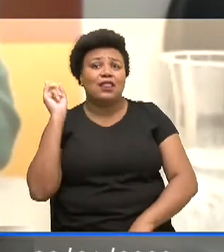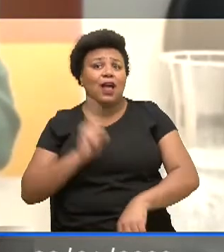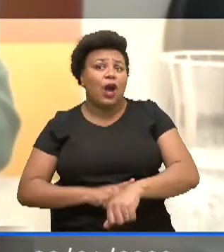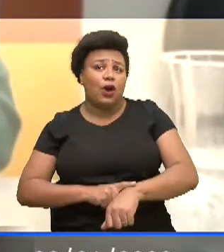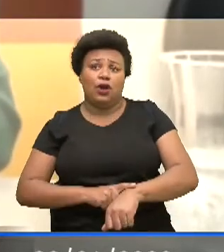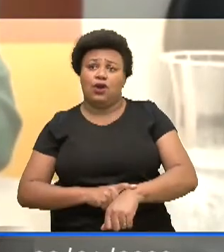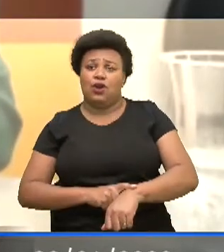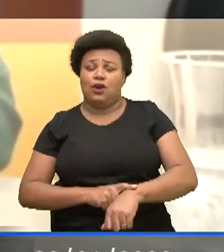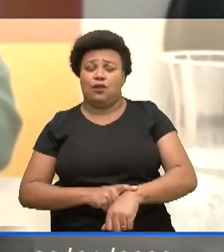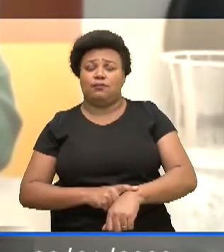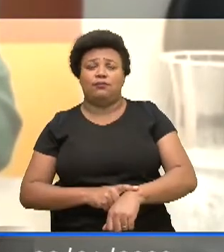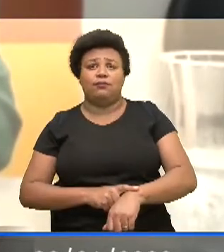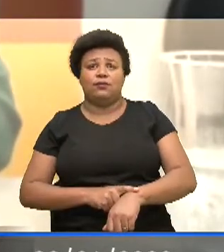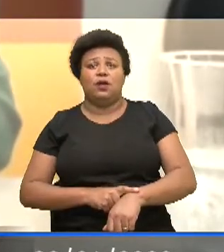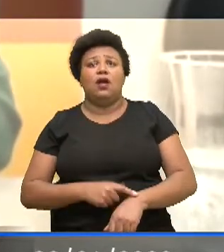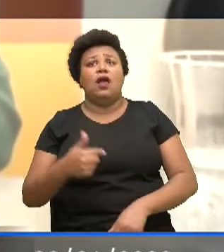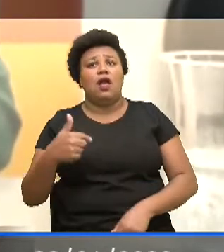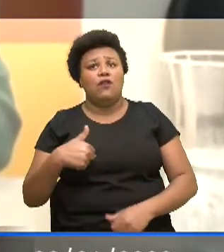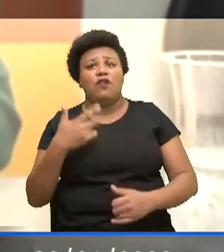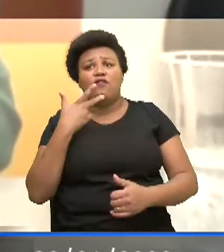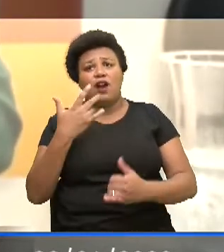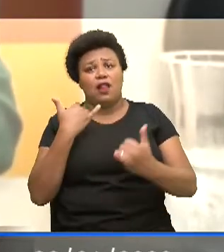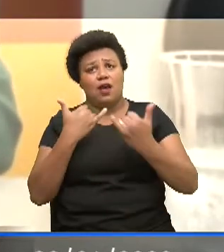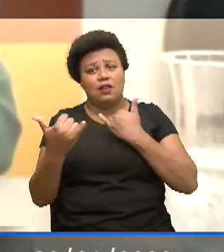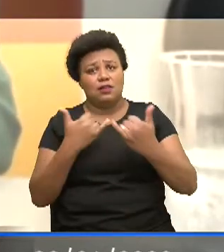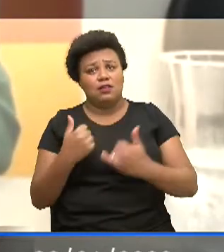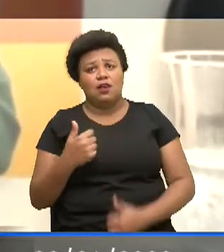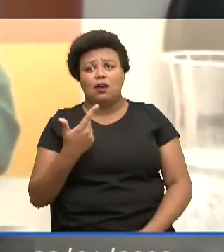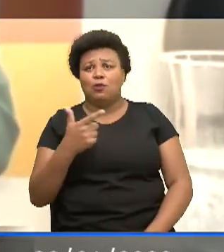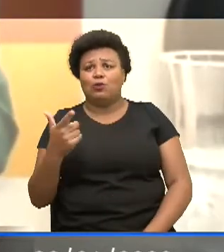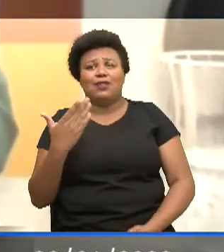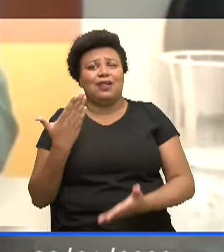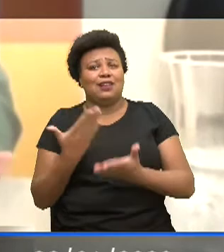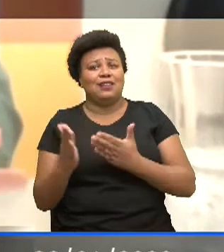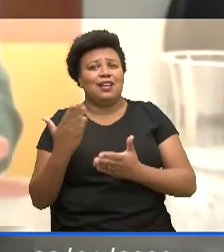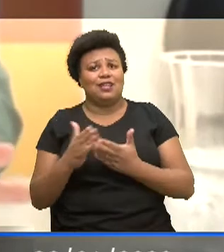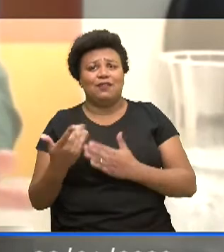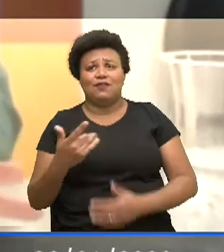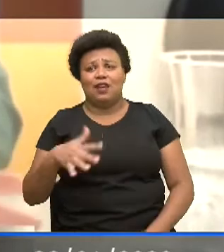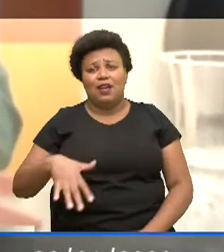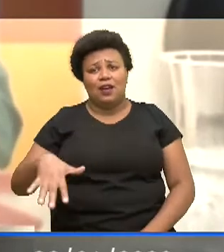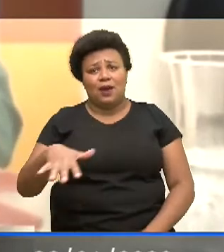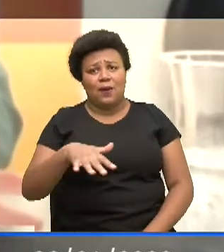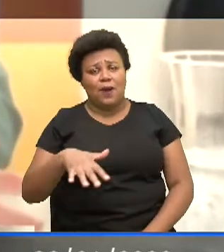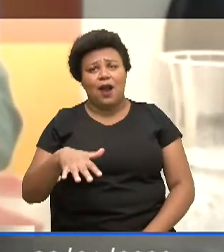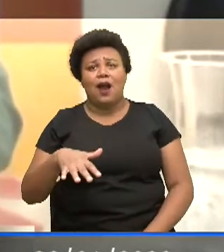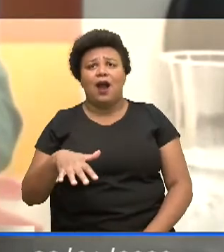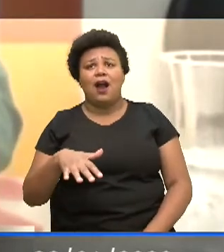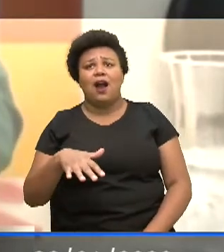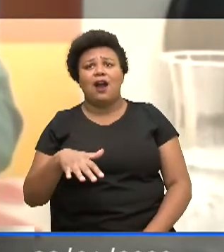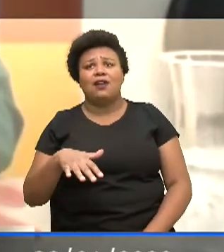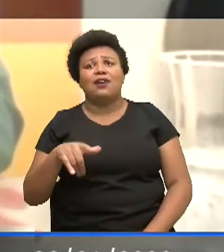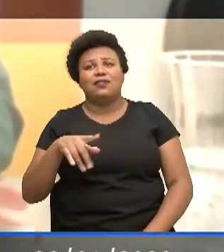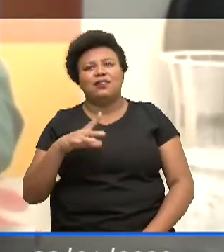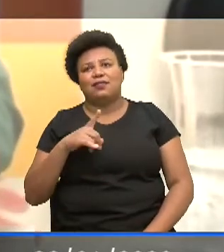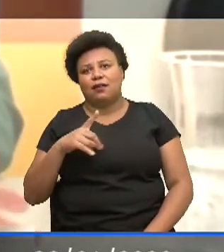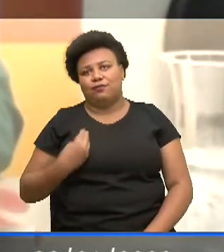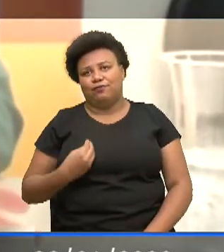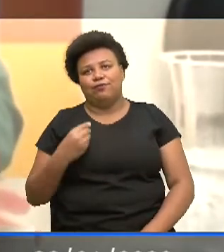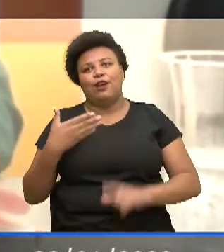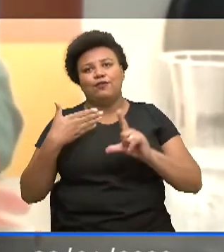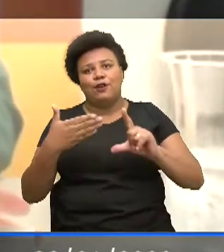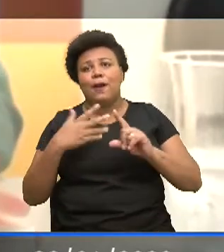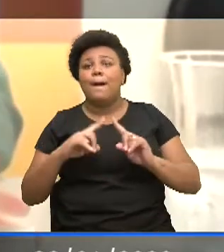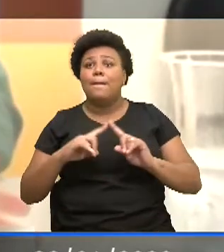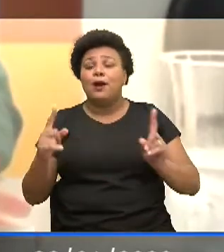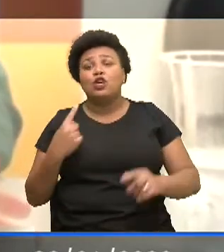imediatamente. Vou dar um exemplo, e não tem nada a ver com o setor que está nesta sala, tá? Mas